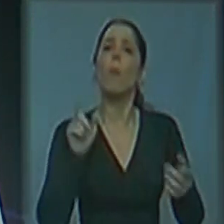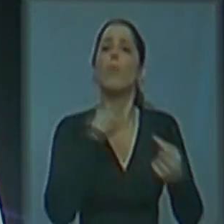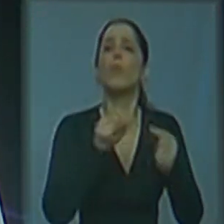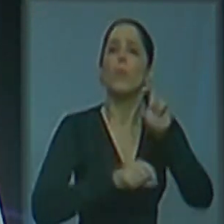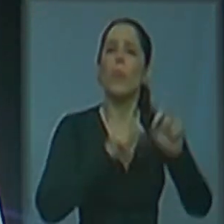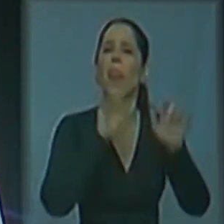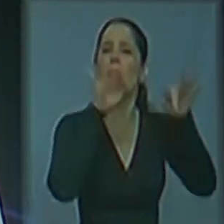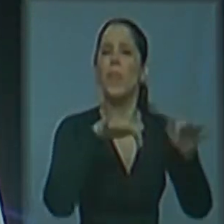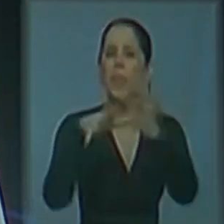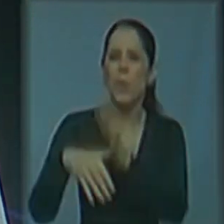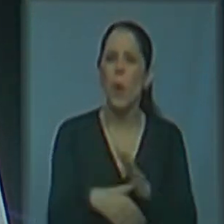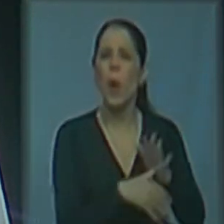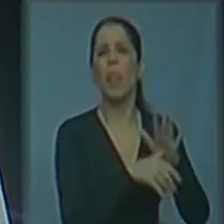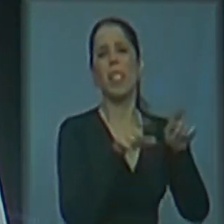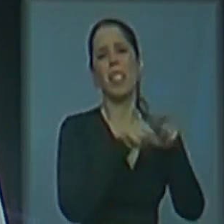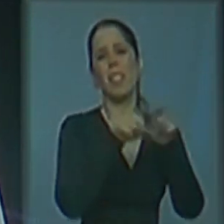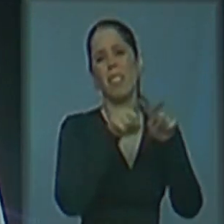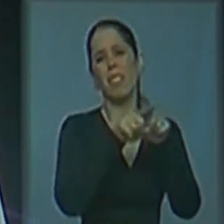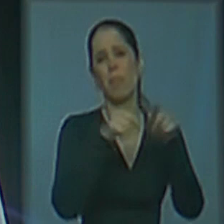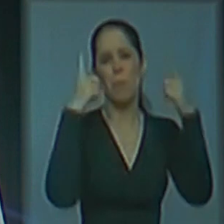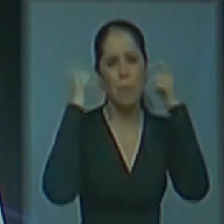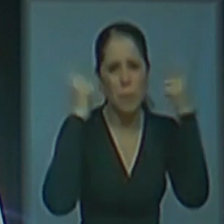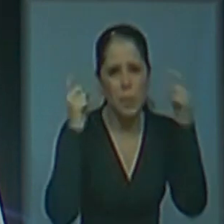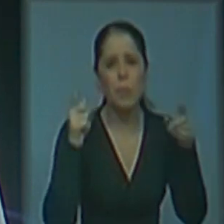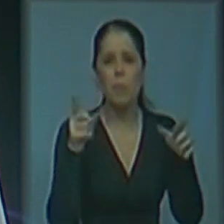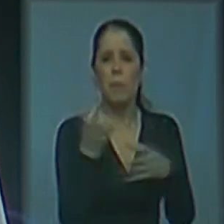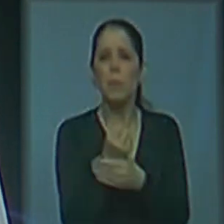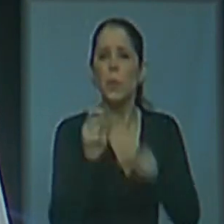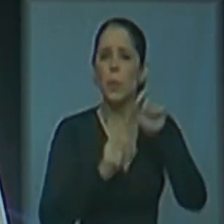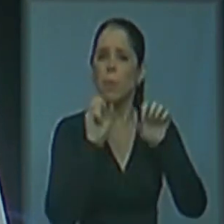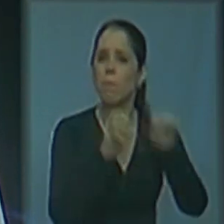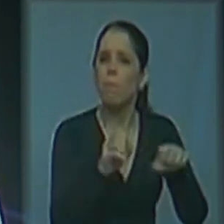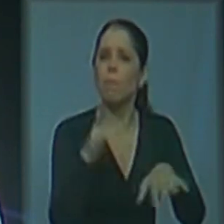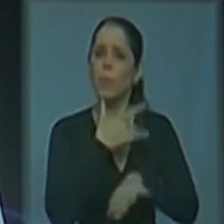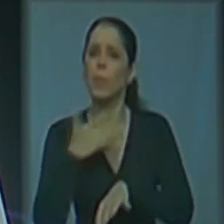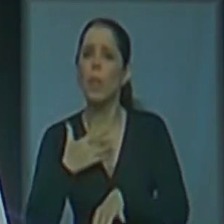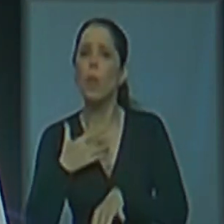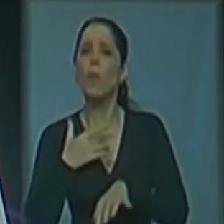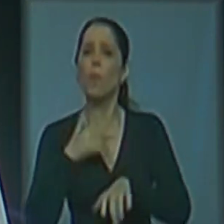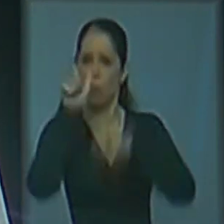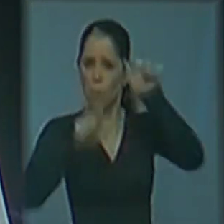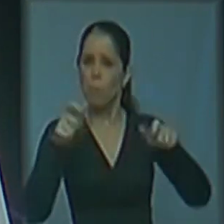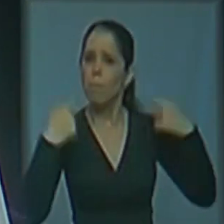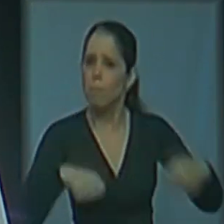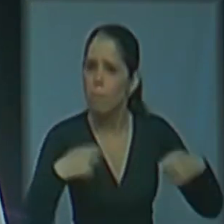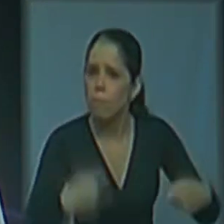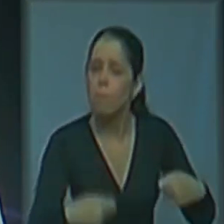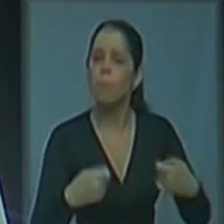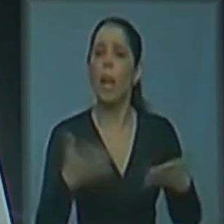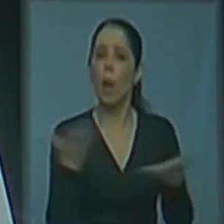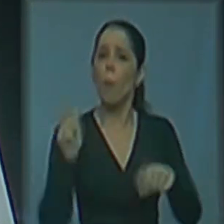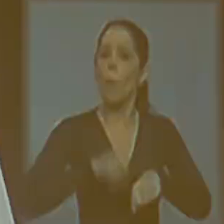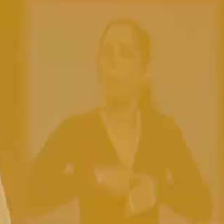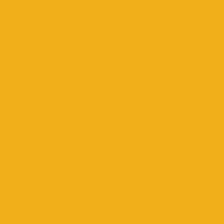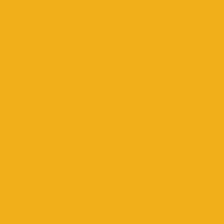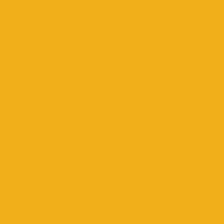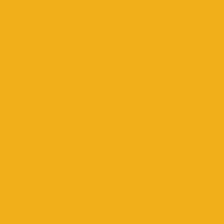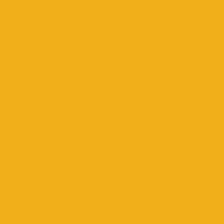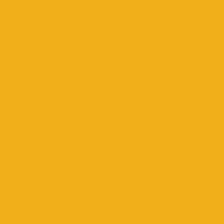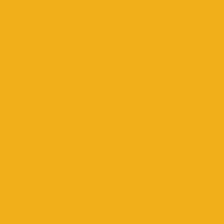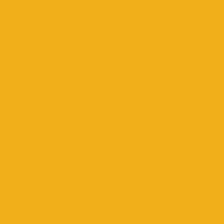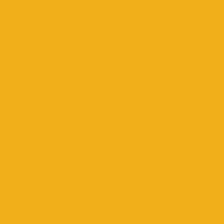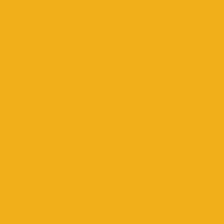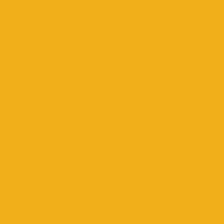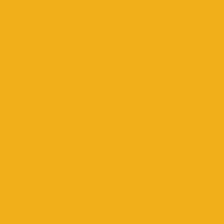corrupção, garantindo saúde, educação e dignidade para quem mais precisa. Agora é a vez da mudança. Conto contigo.